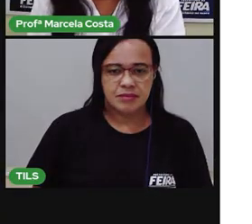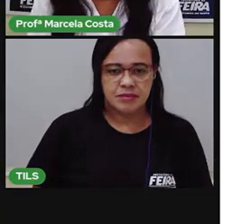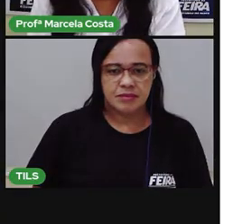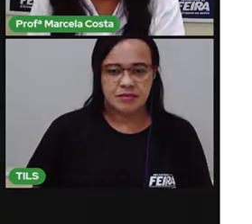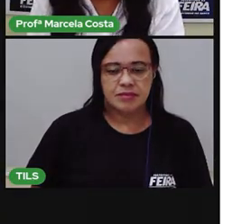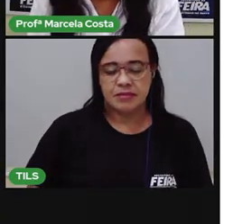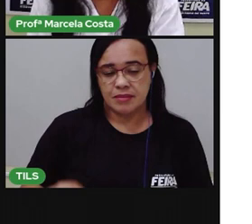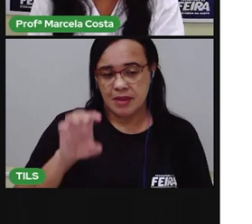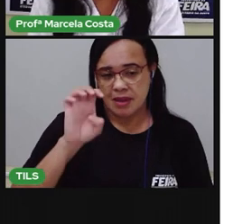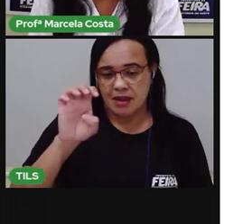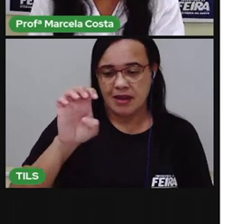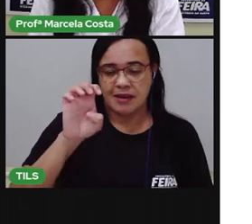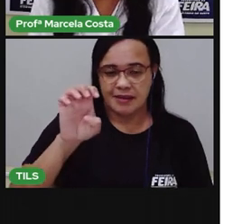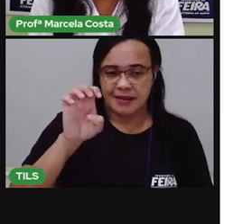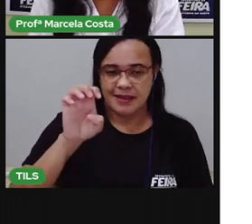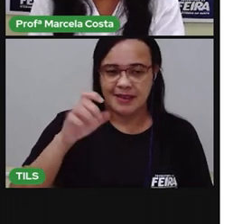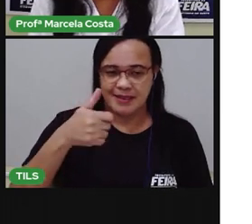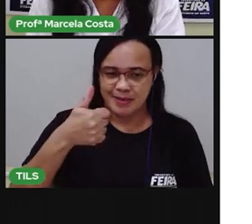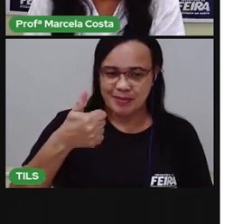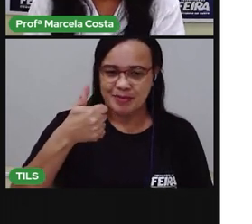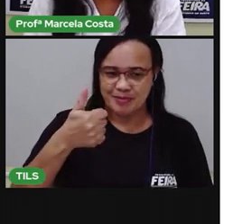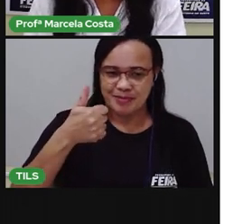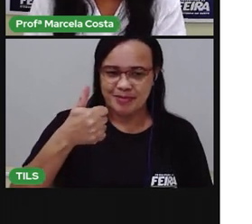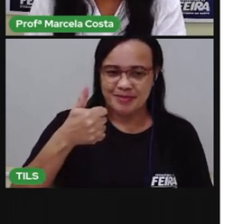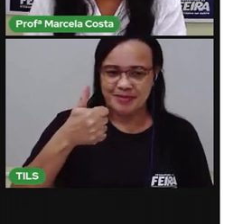Letra E, muito bem.